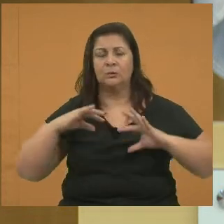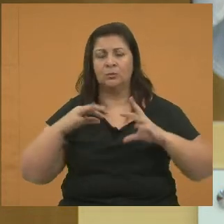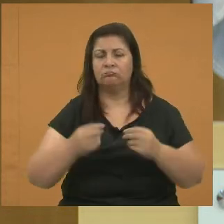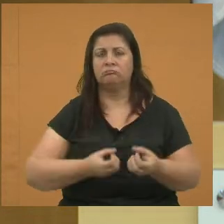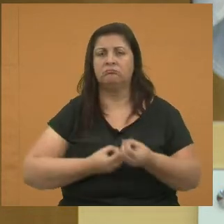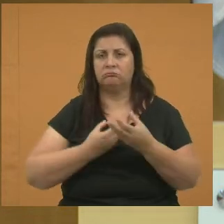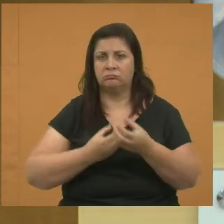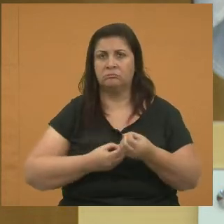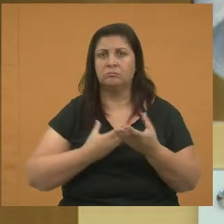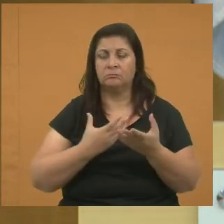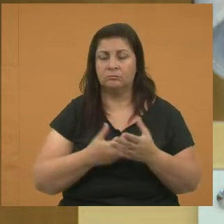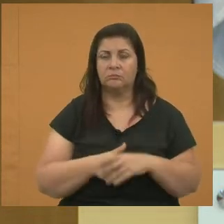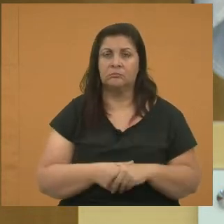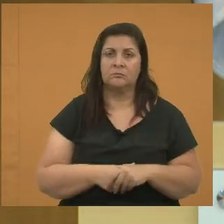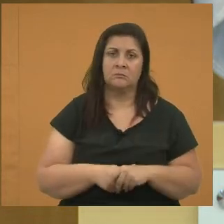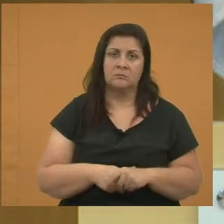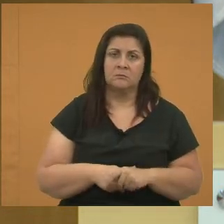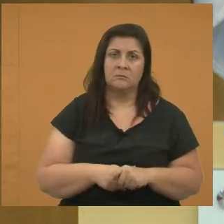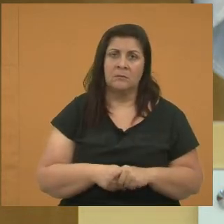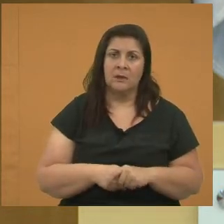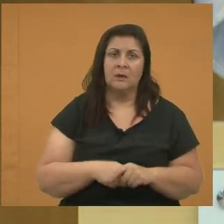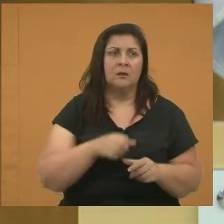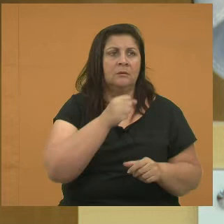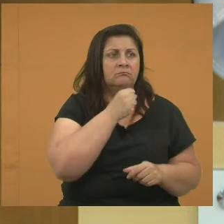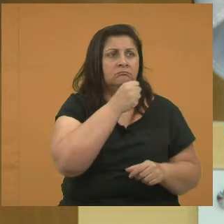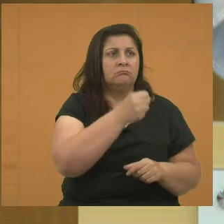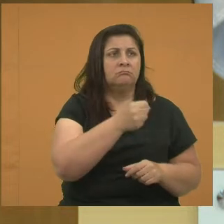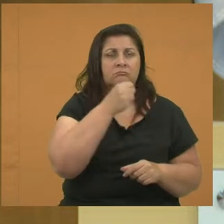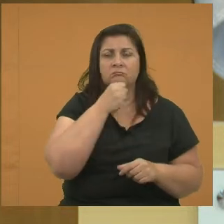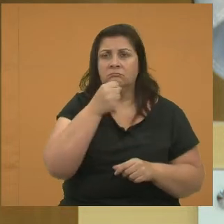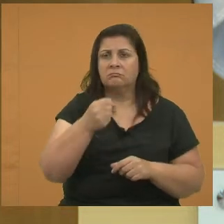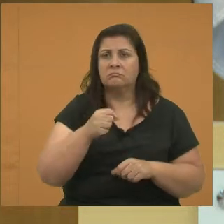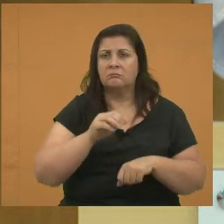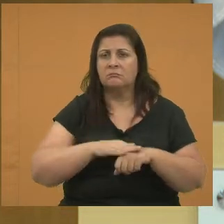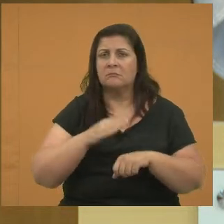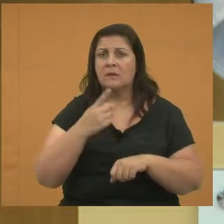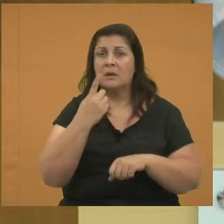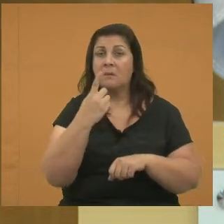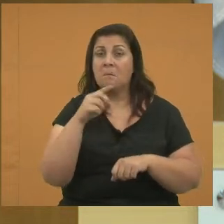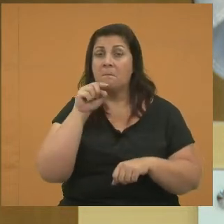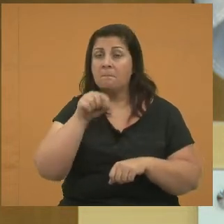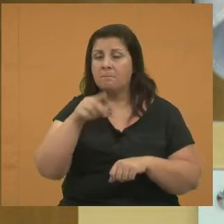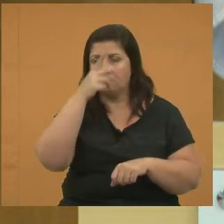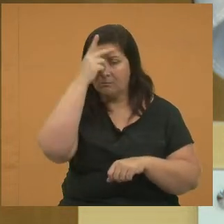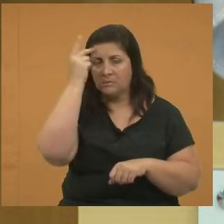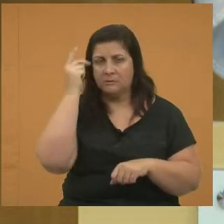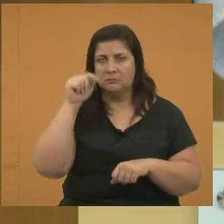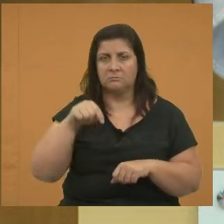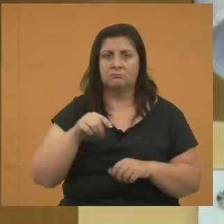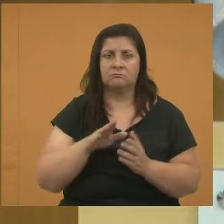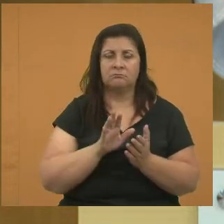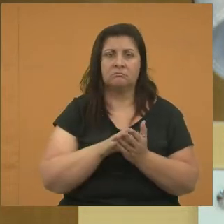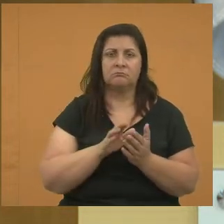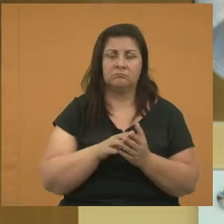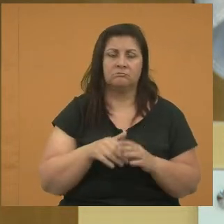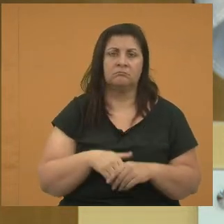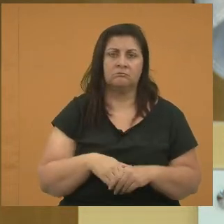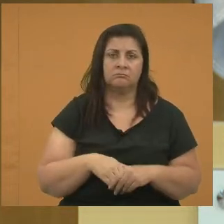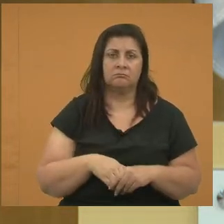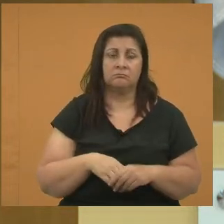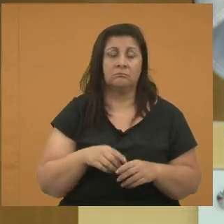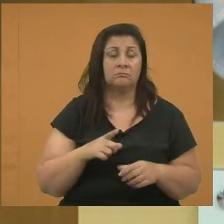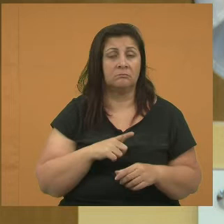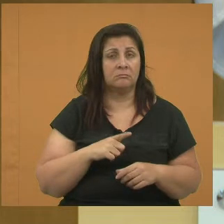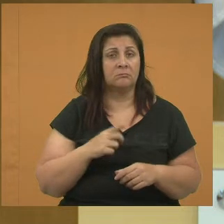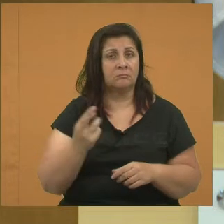importantes. Foram entrevistados mais de 1.000 pessoas aqui em Jacareí, e trouxe um resultado